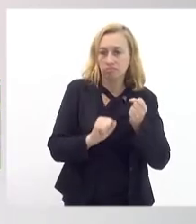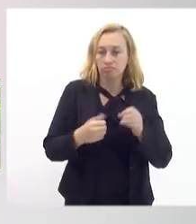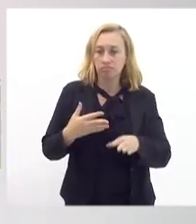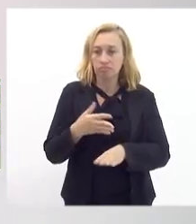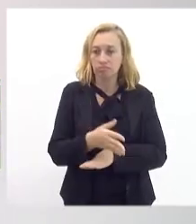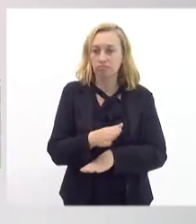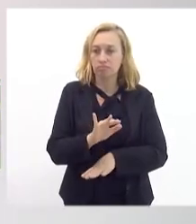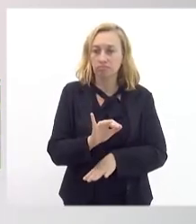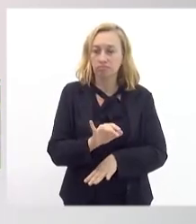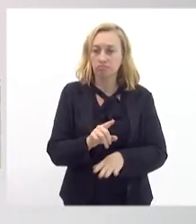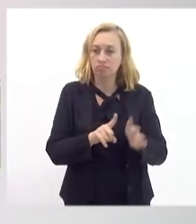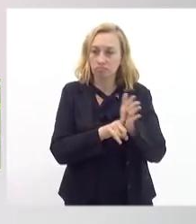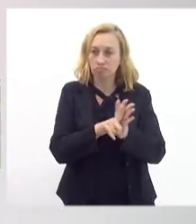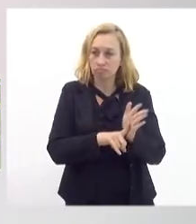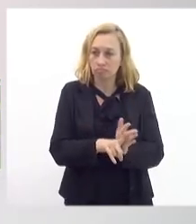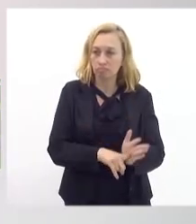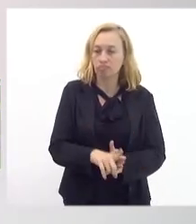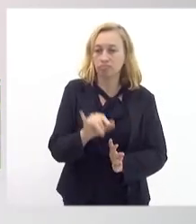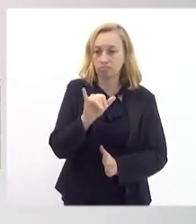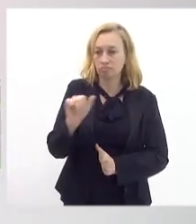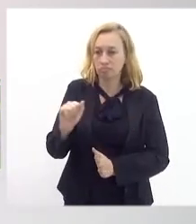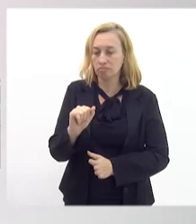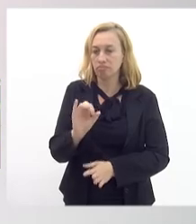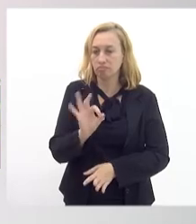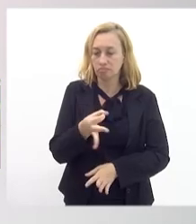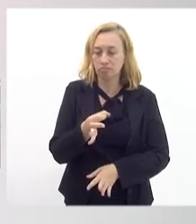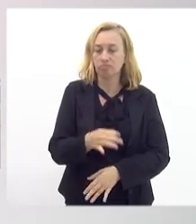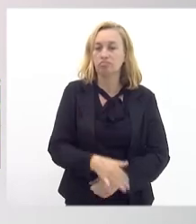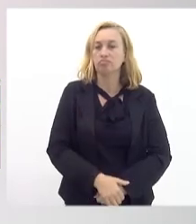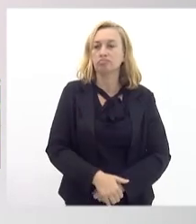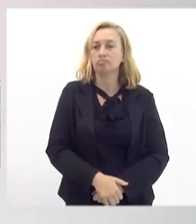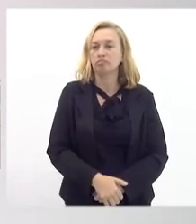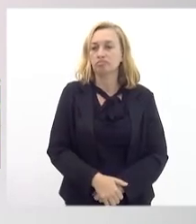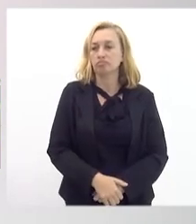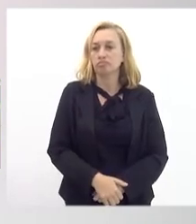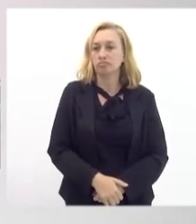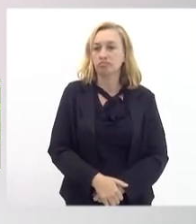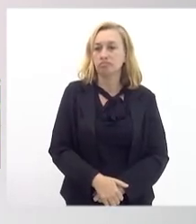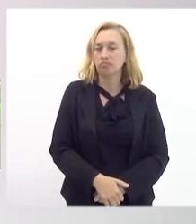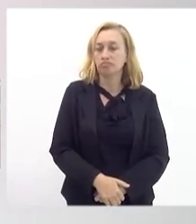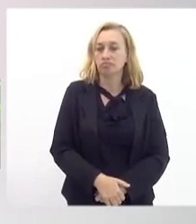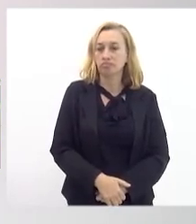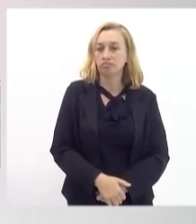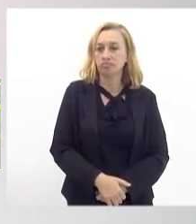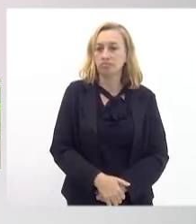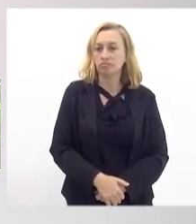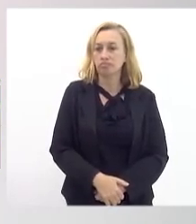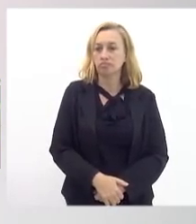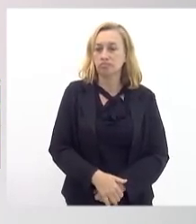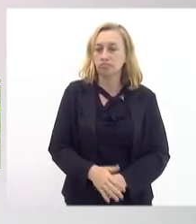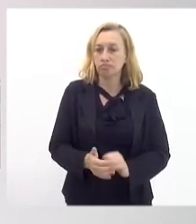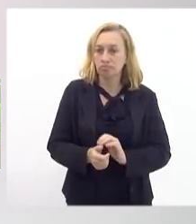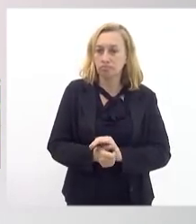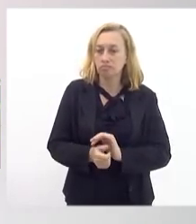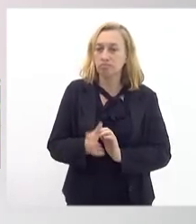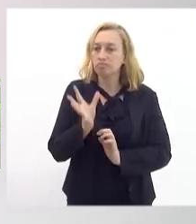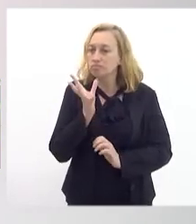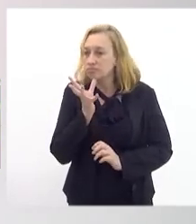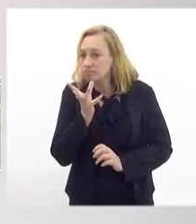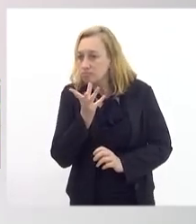entra no minério analisar evidentemente aquele vai analisar ou lentamente